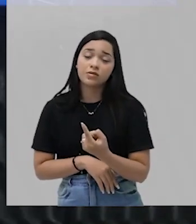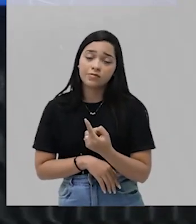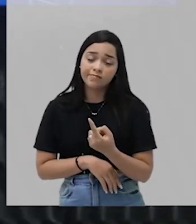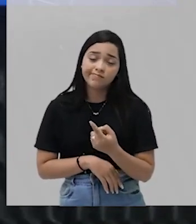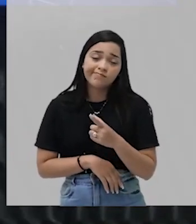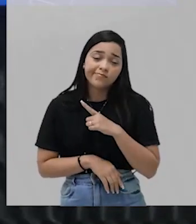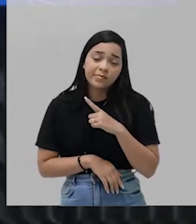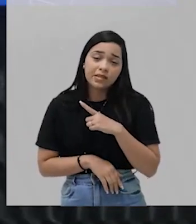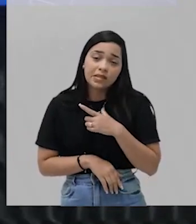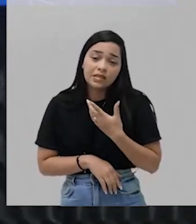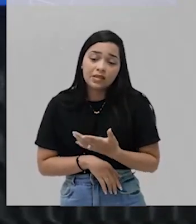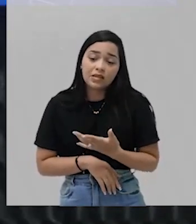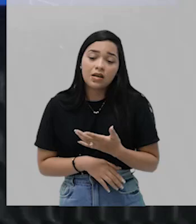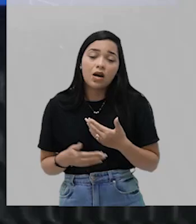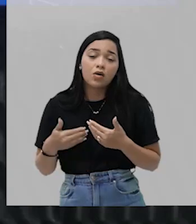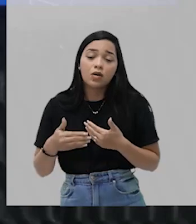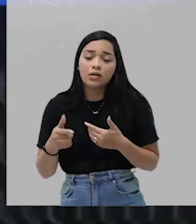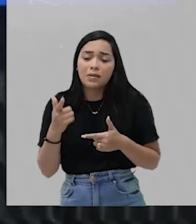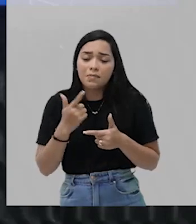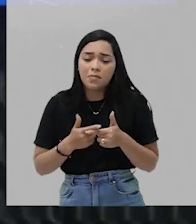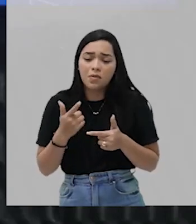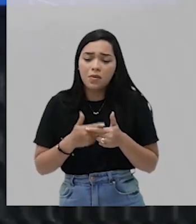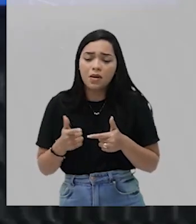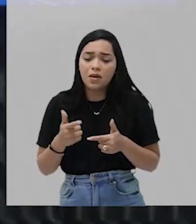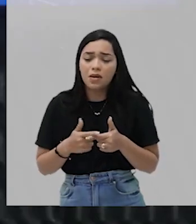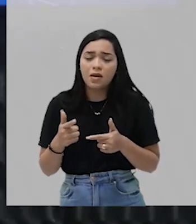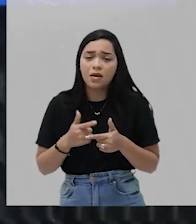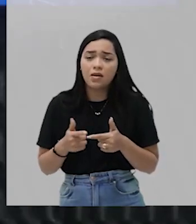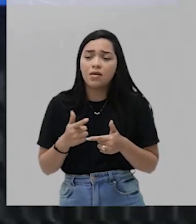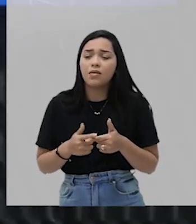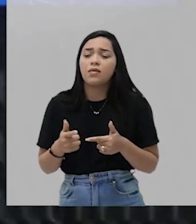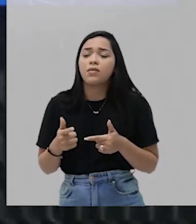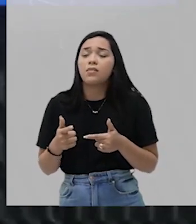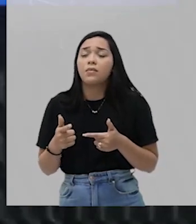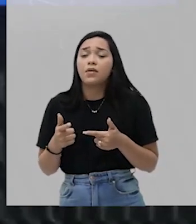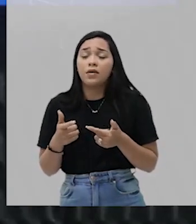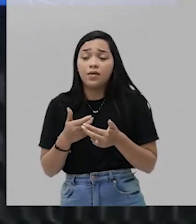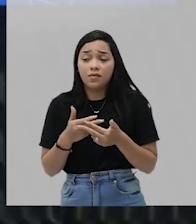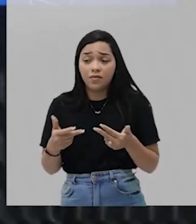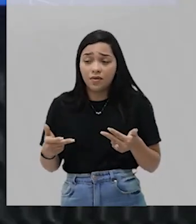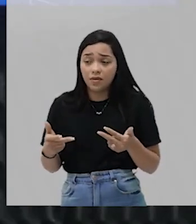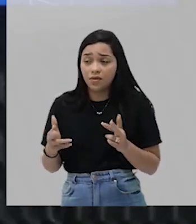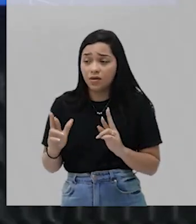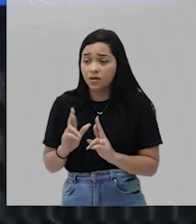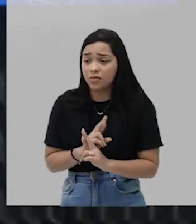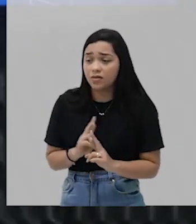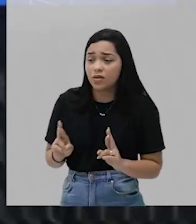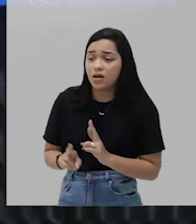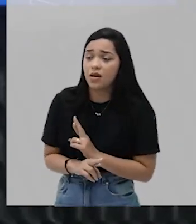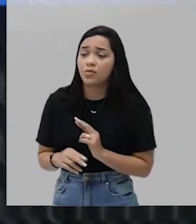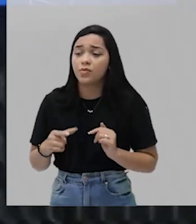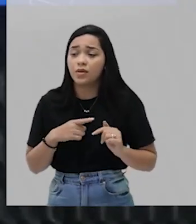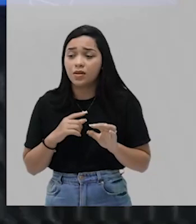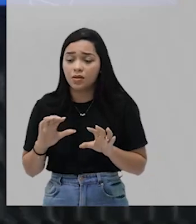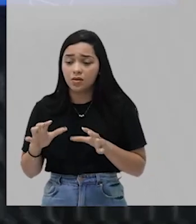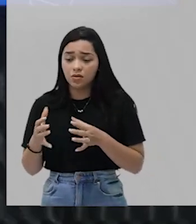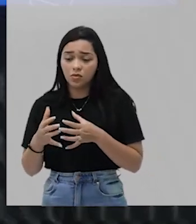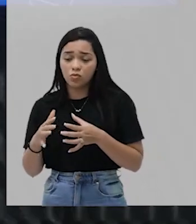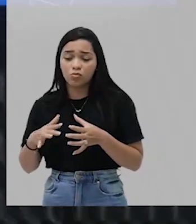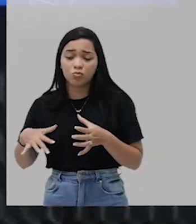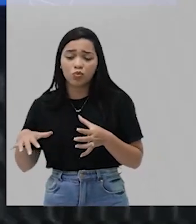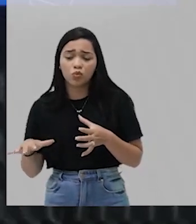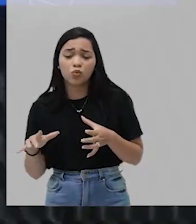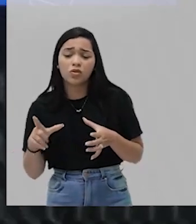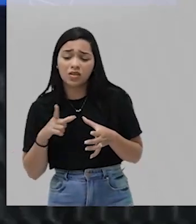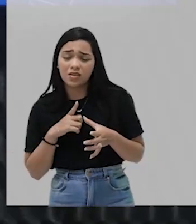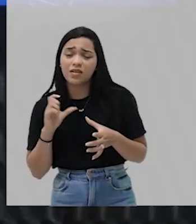continuarmos tendo problemáticas no campo, tendo problemas relacionados a uma concentração fundiária que